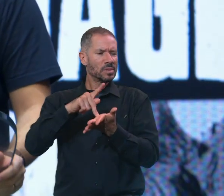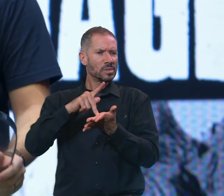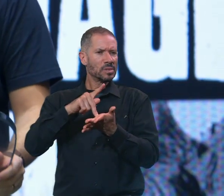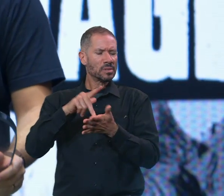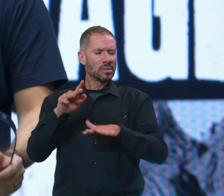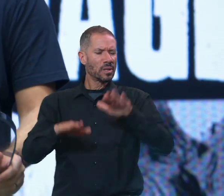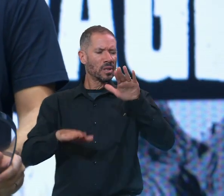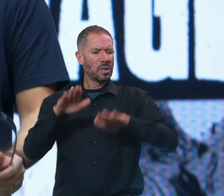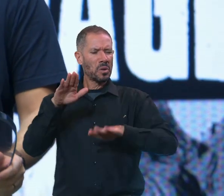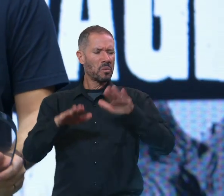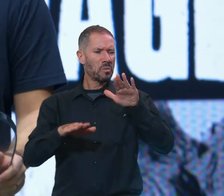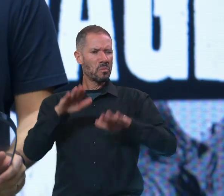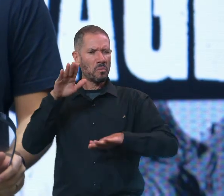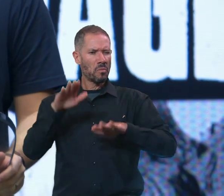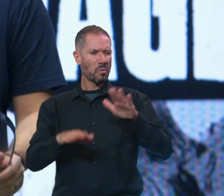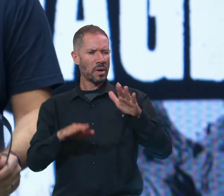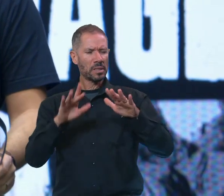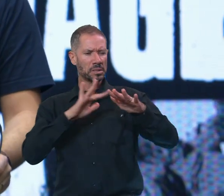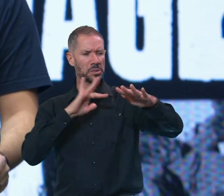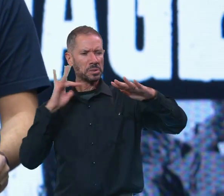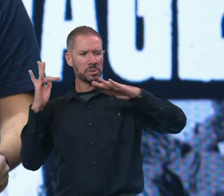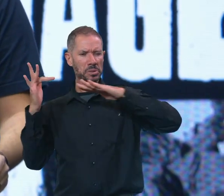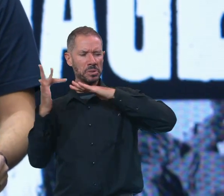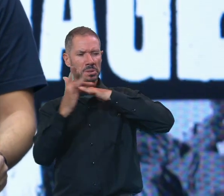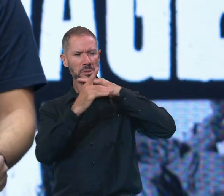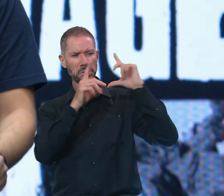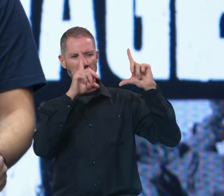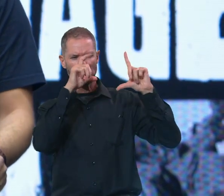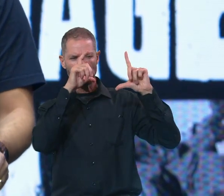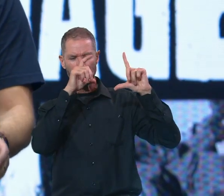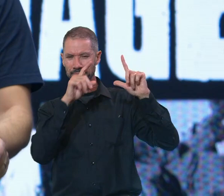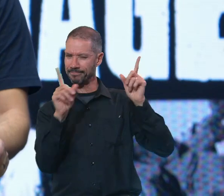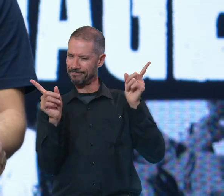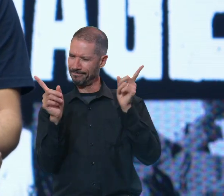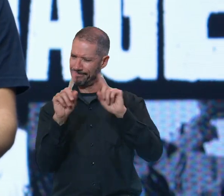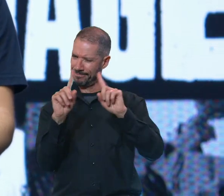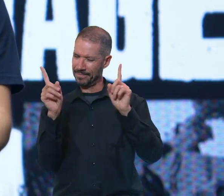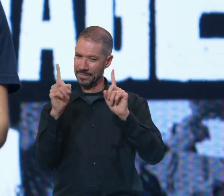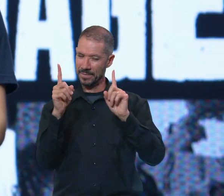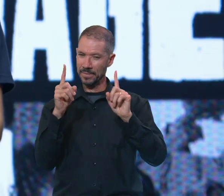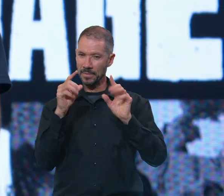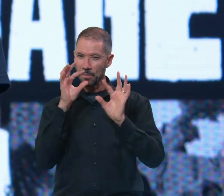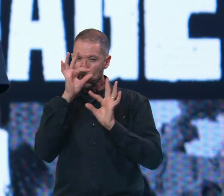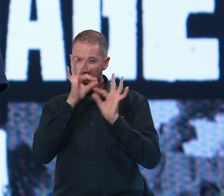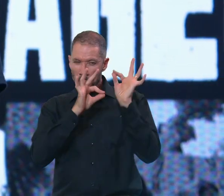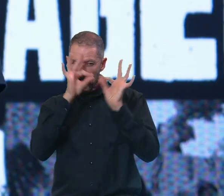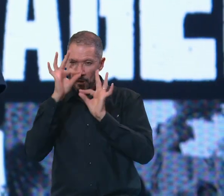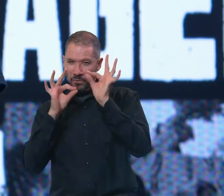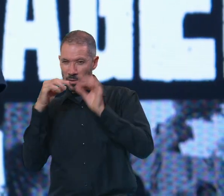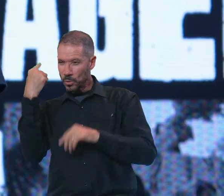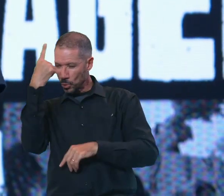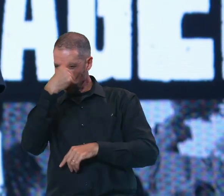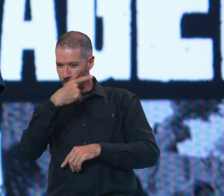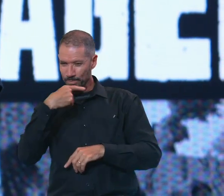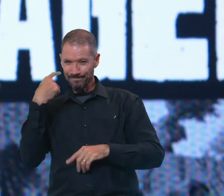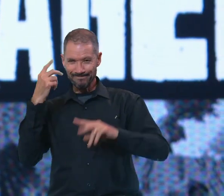que talvez apareça nas fotos da rede social não é você. É tanto filtro colocado que você não é.